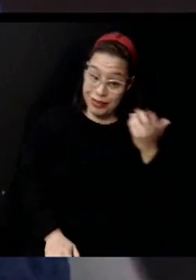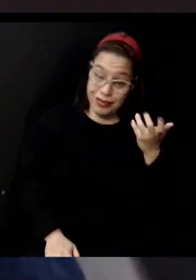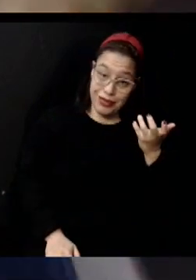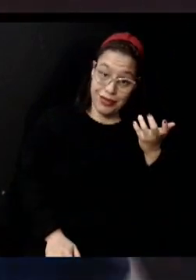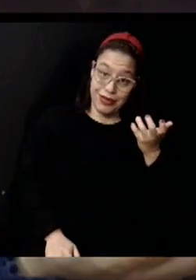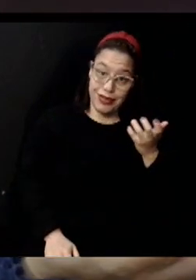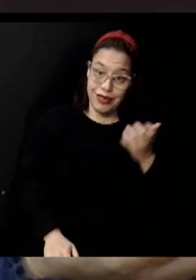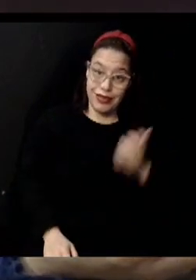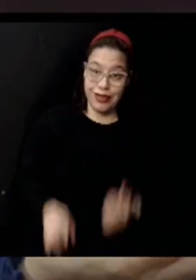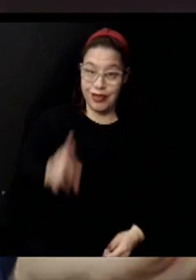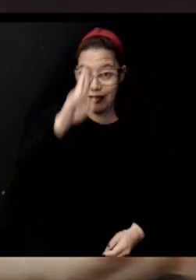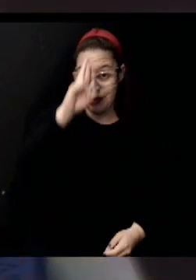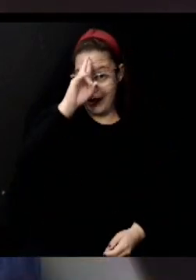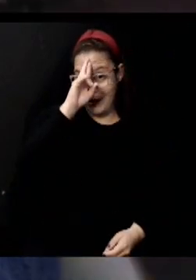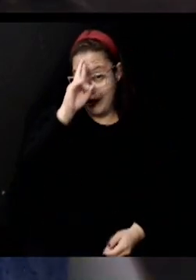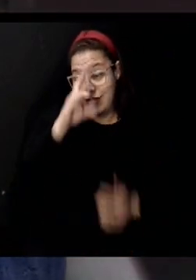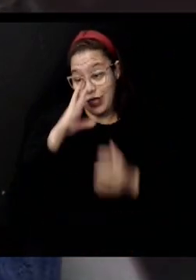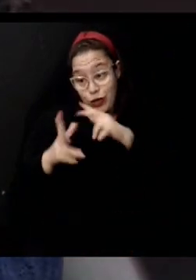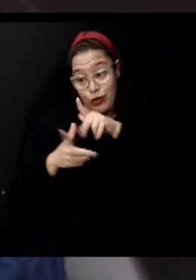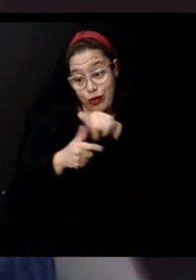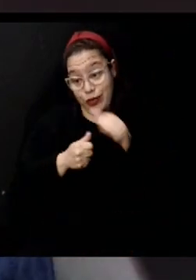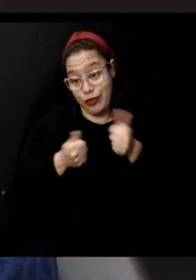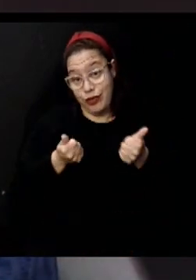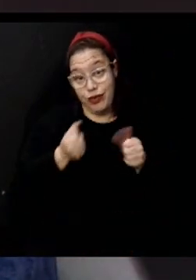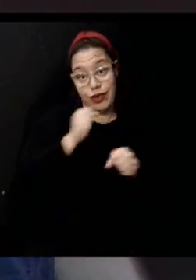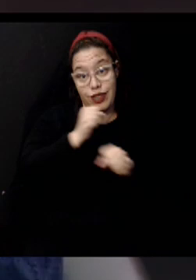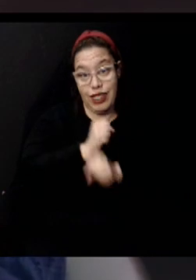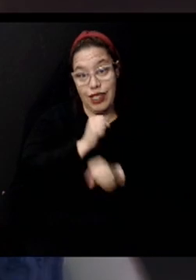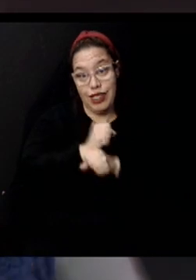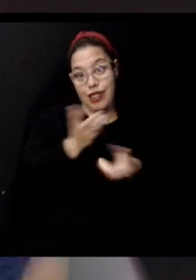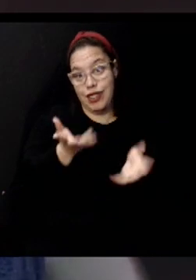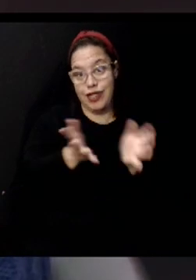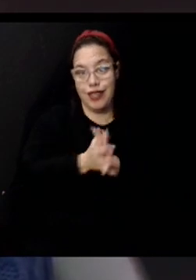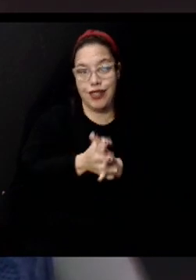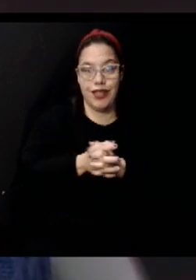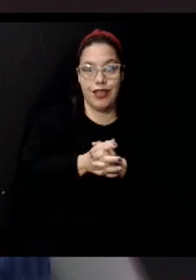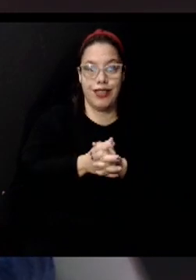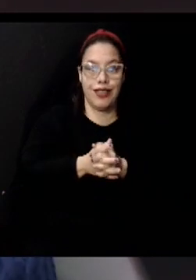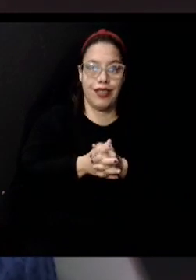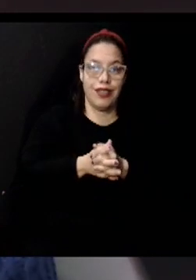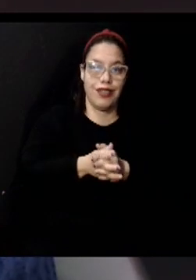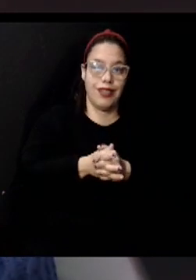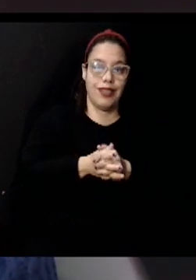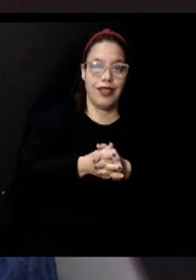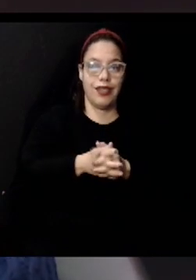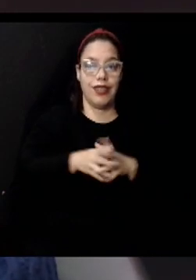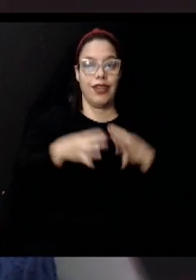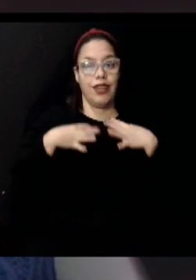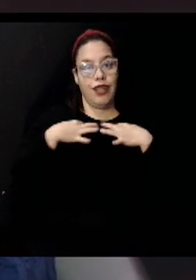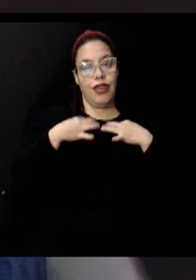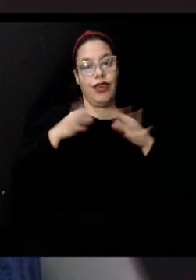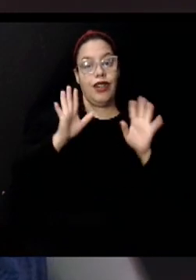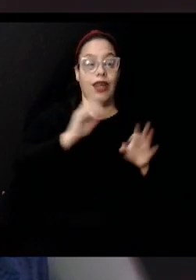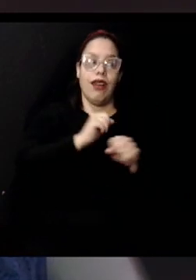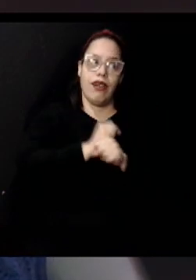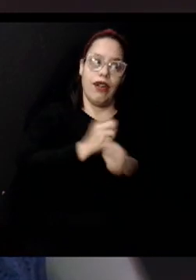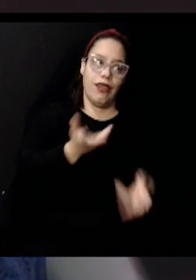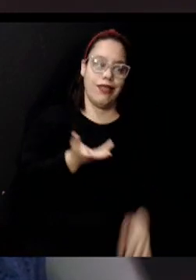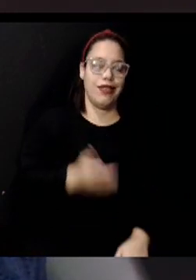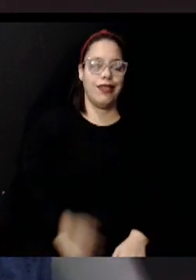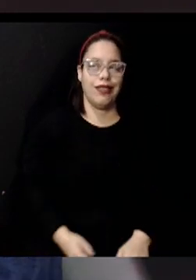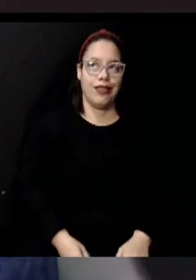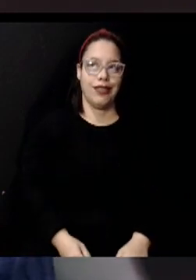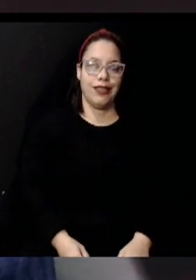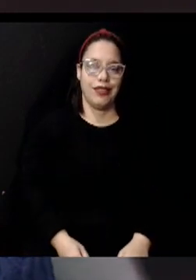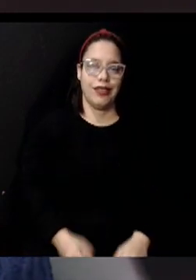ia o mundo inteiro ali, Tinha que tem que esperar, né? esperar eles resolverem estar pronto, então espera lá, né. E aí vão para a